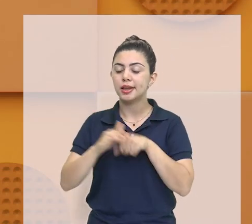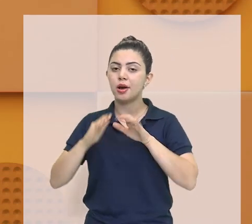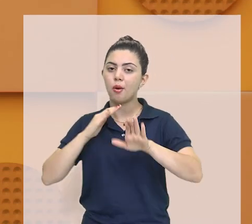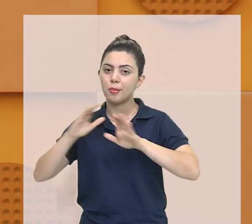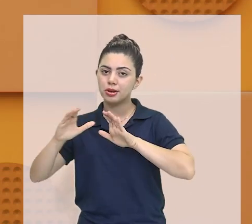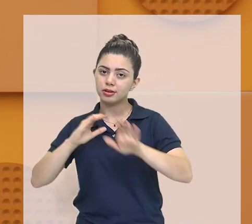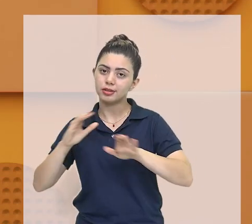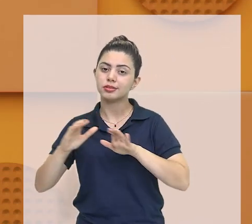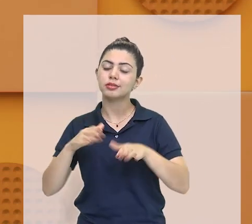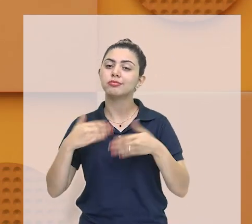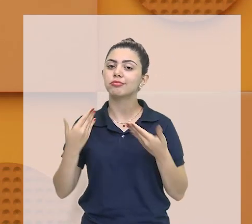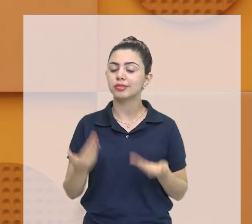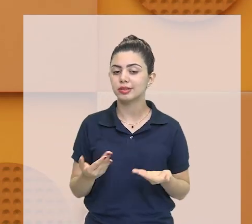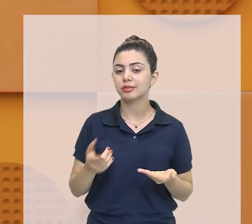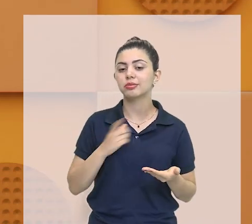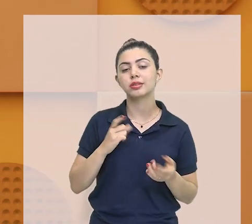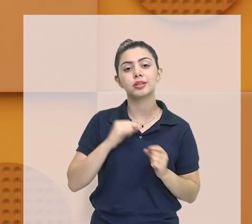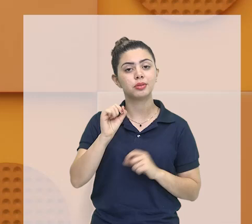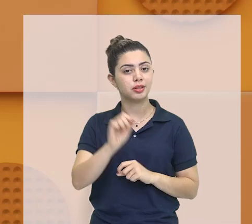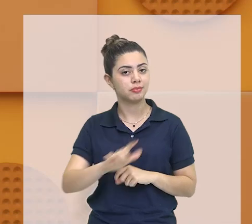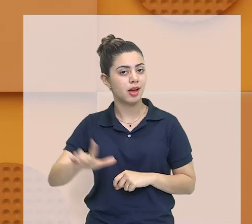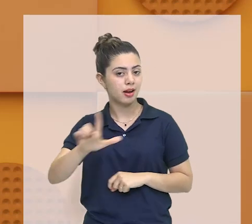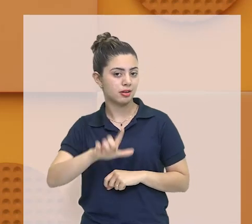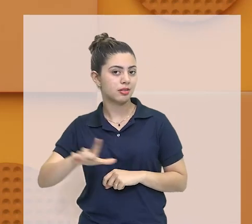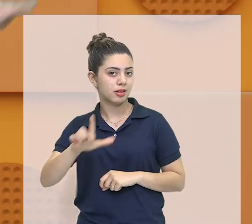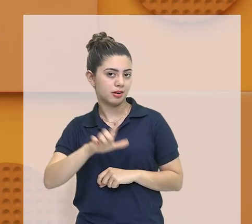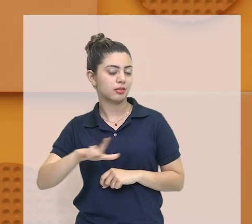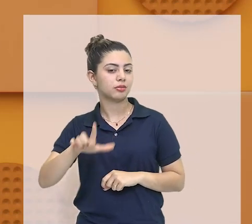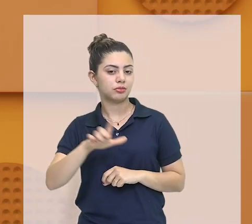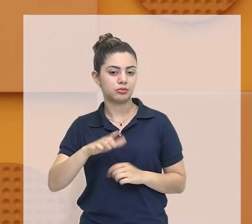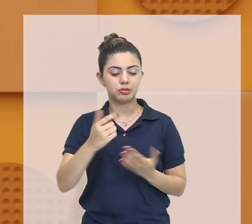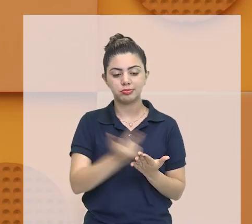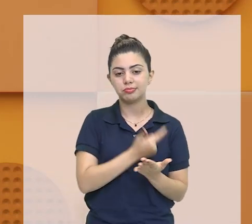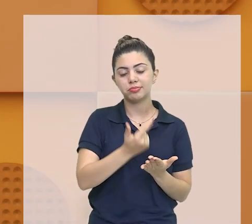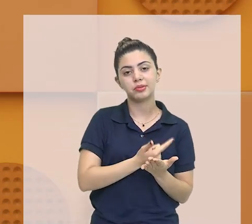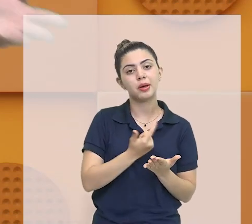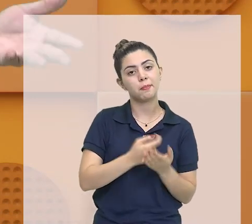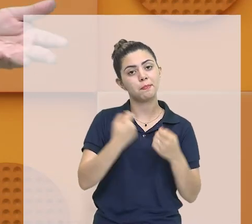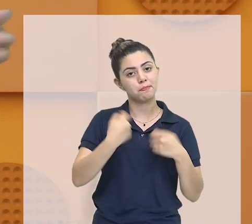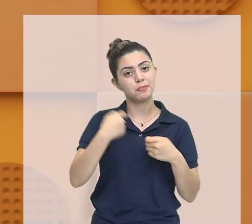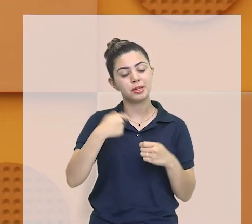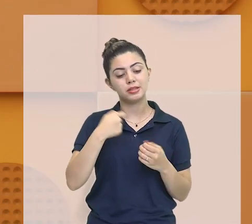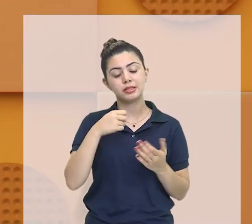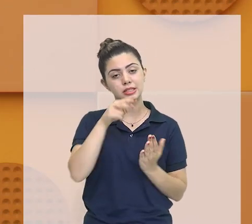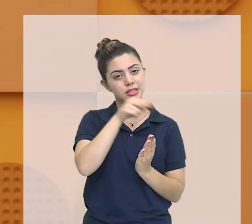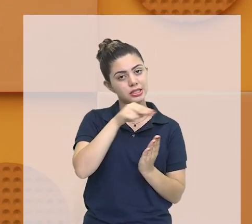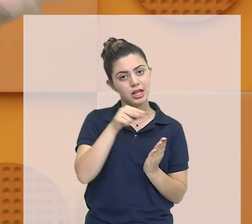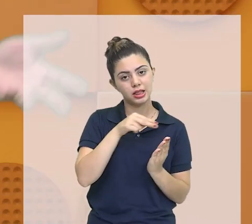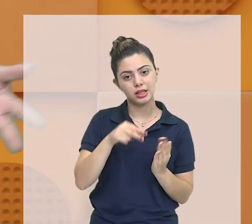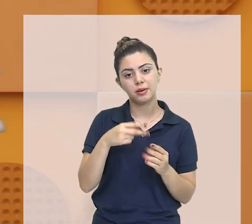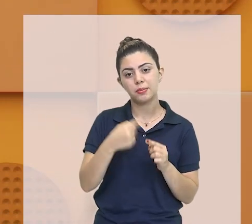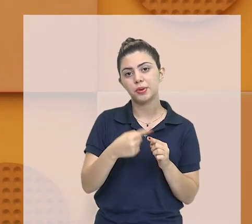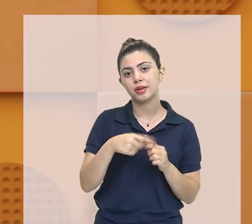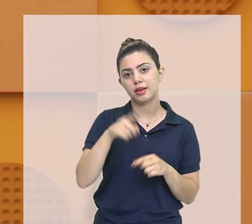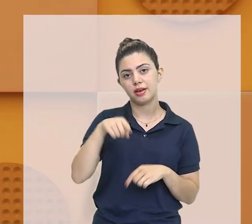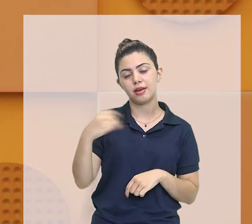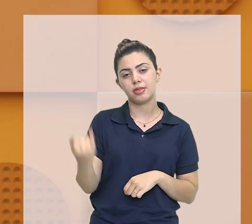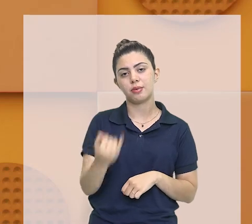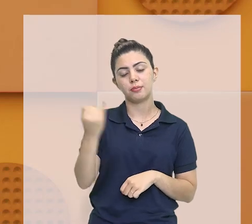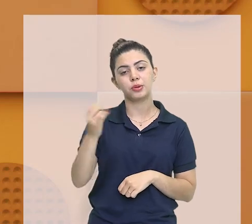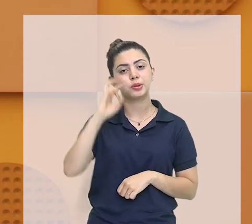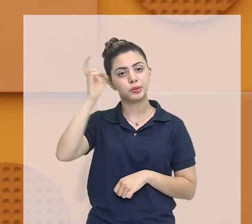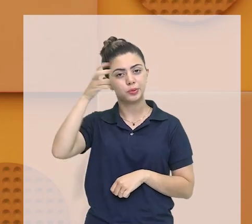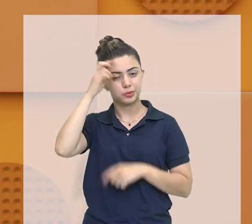então, ainda tem o quê? Essa literatura que é, teoricamente, obrigatória, então, para ler, visto, né, a grande importância, então, dessa